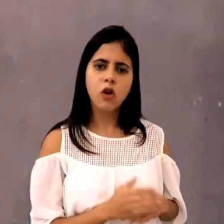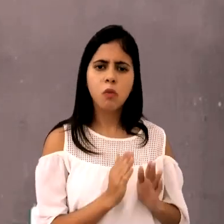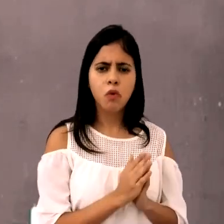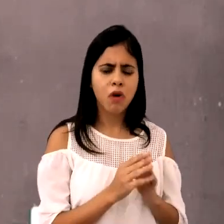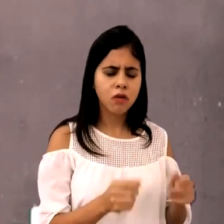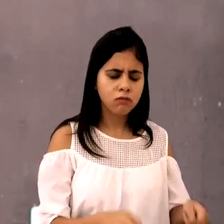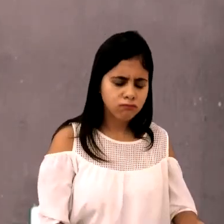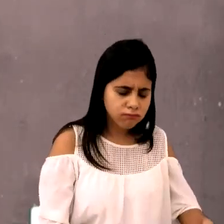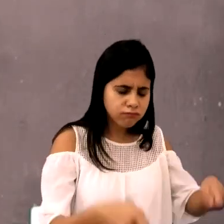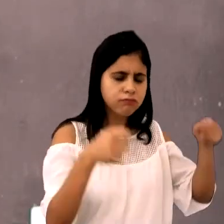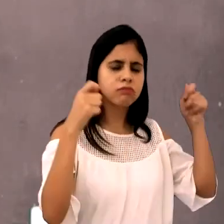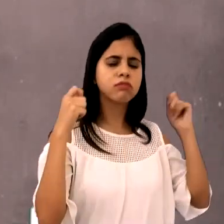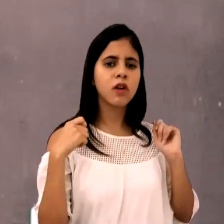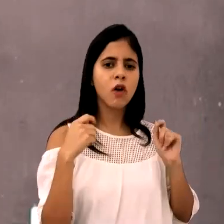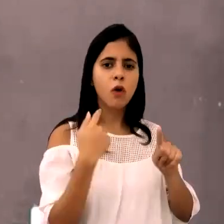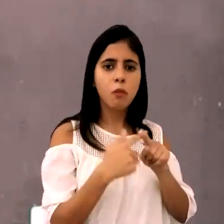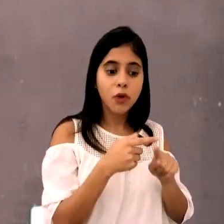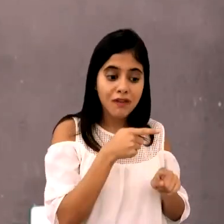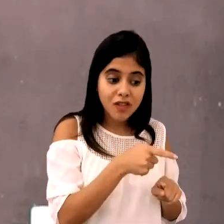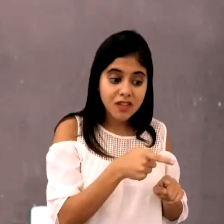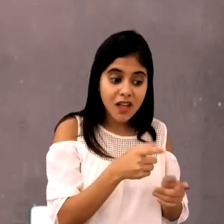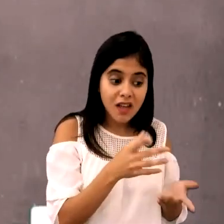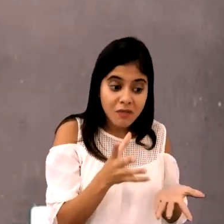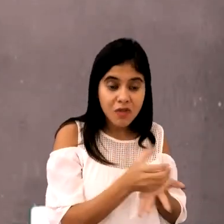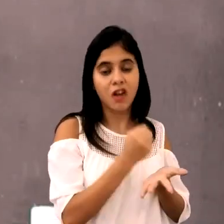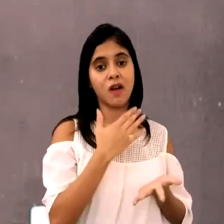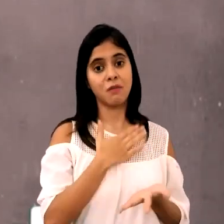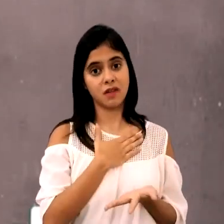sua serva, porque o Senhor é um resgatador.